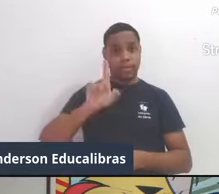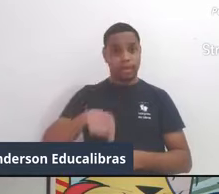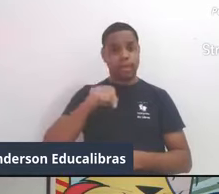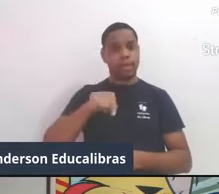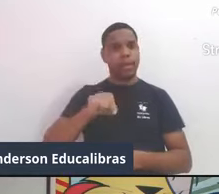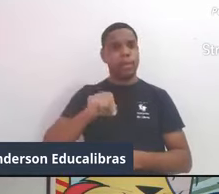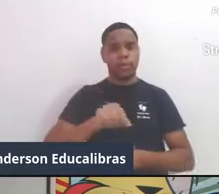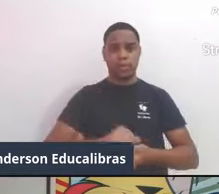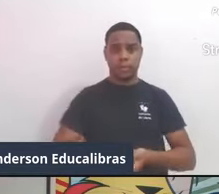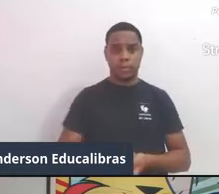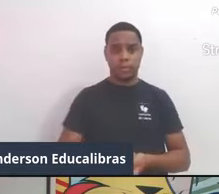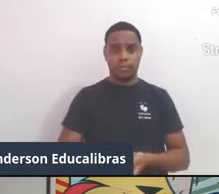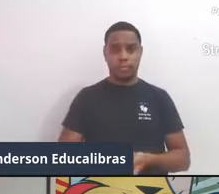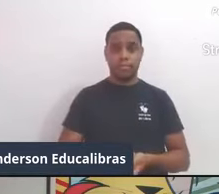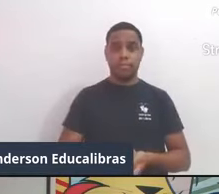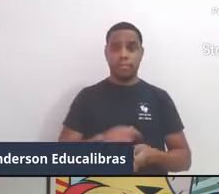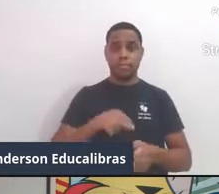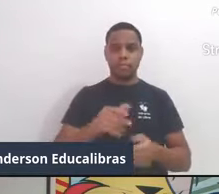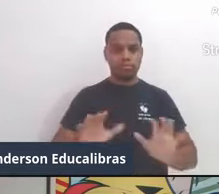estimulou, ensejou,